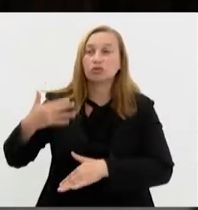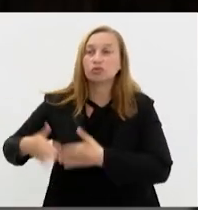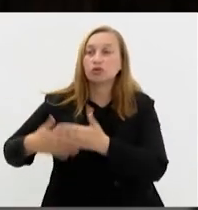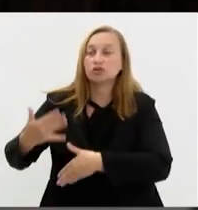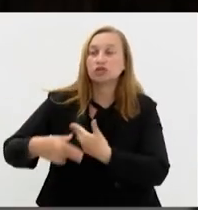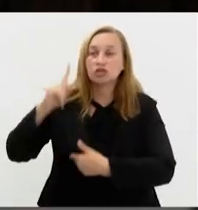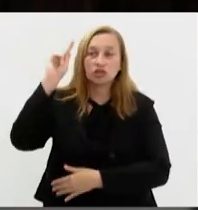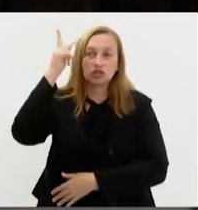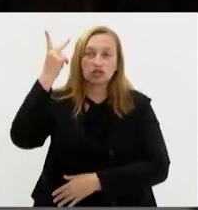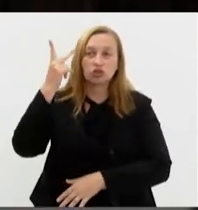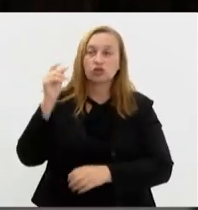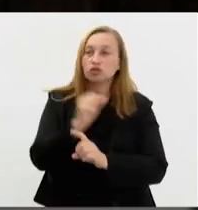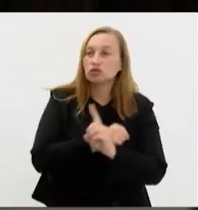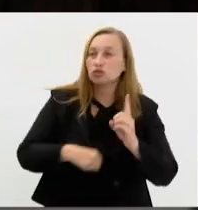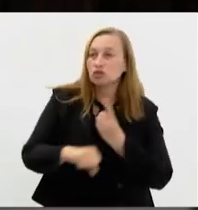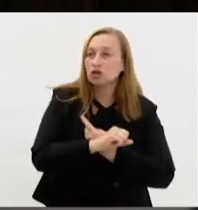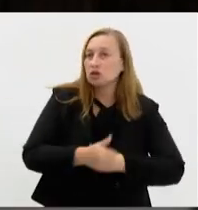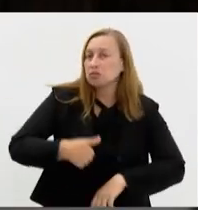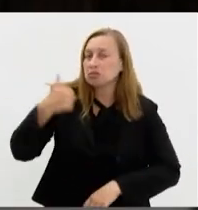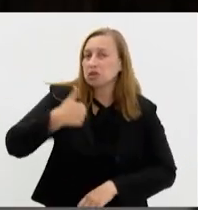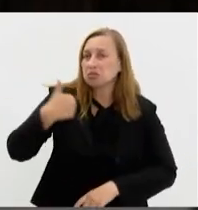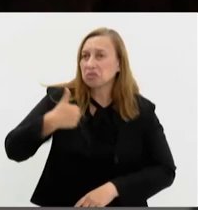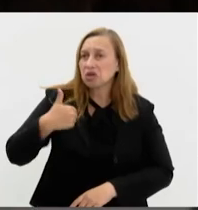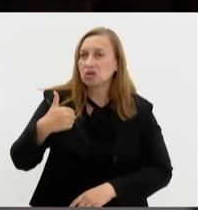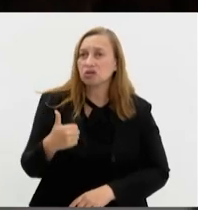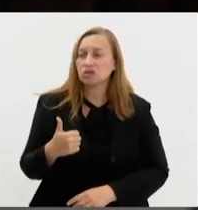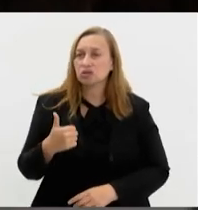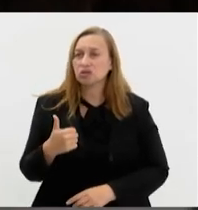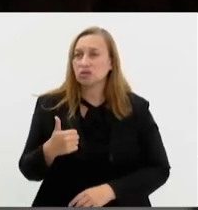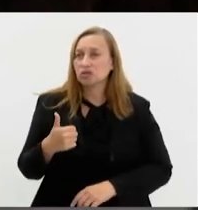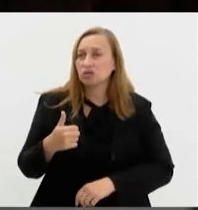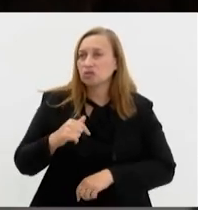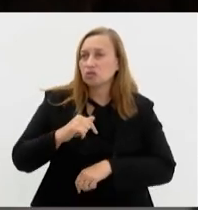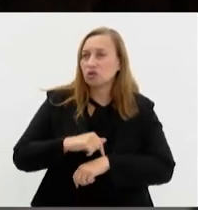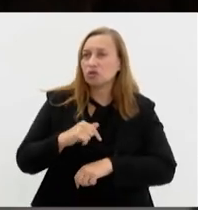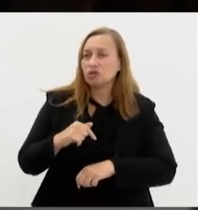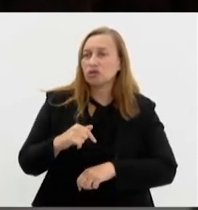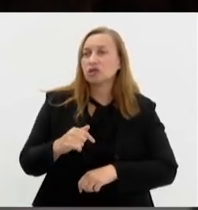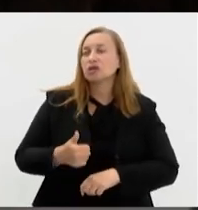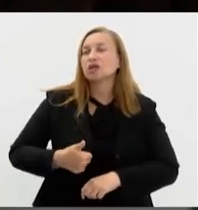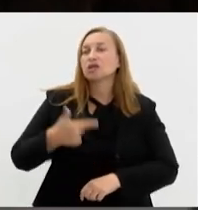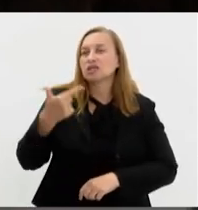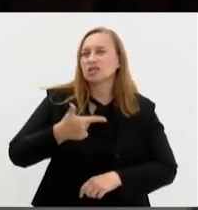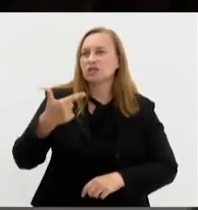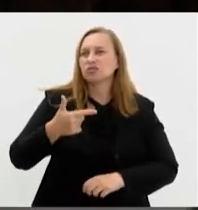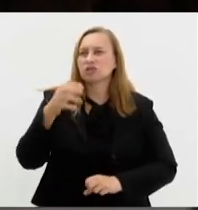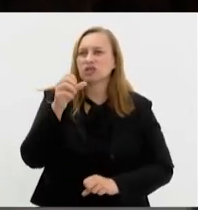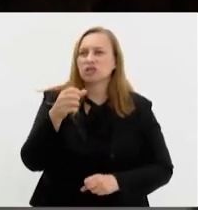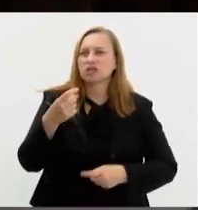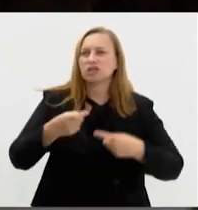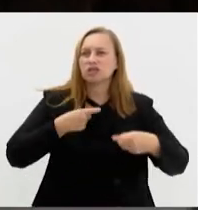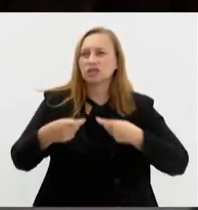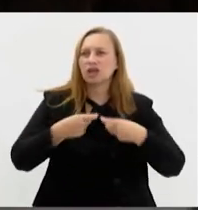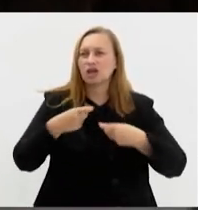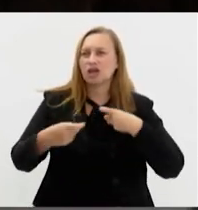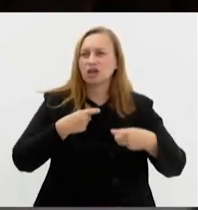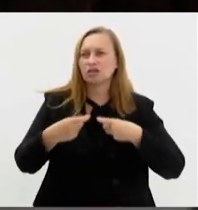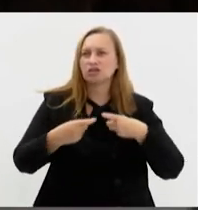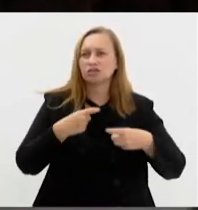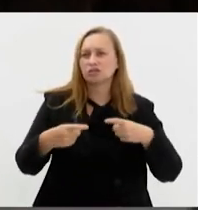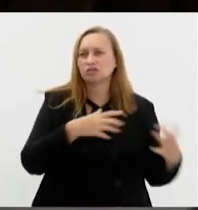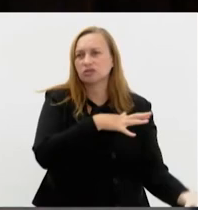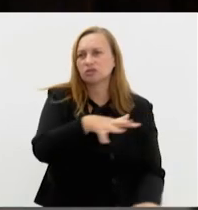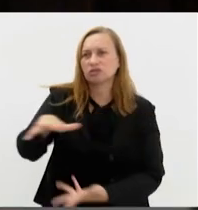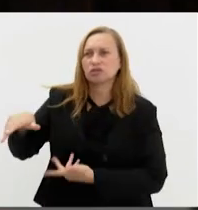social vejam que um dos primeiros fatos que decretaram a prime a segunda guerra mundial foi uma fake News foi uma desinformação